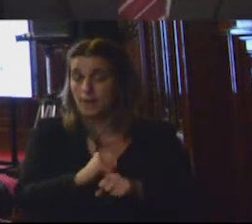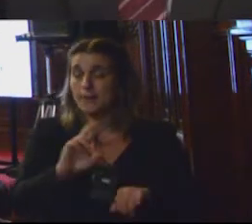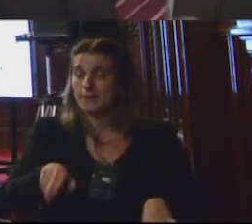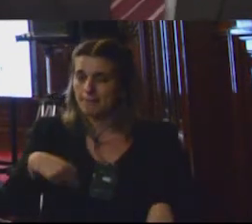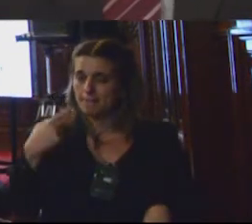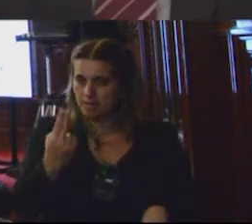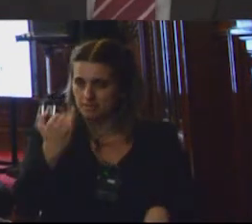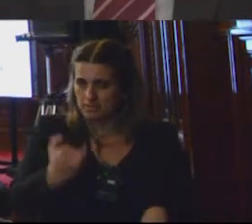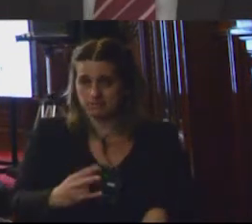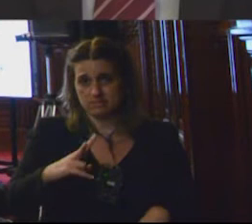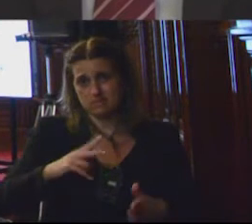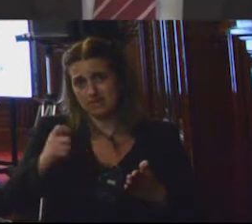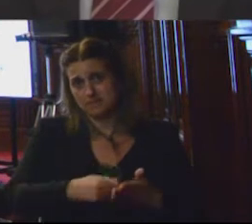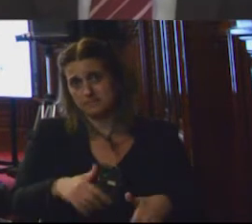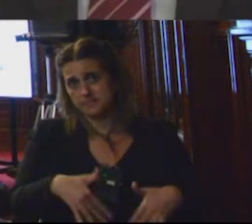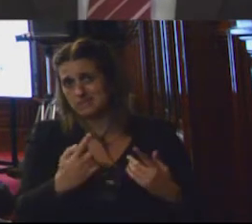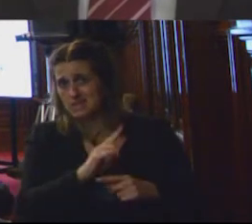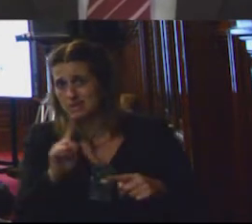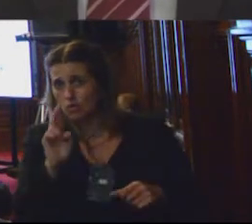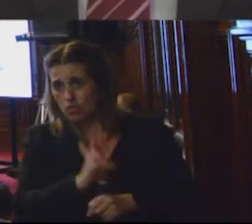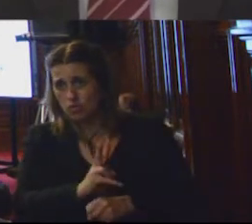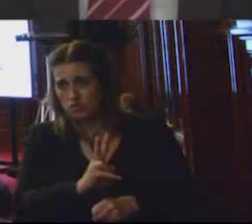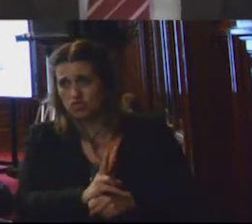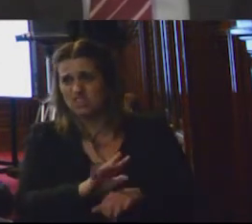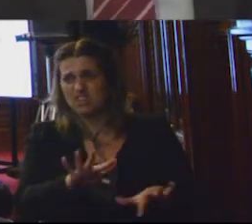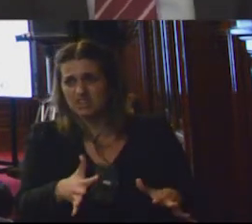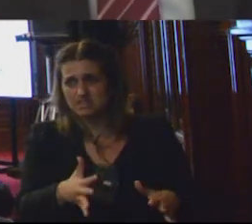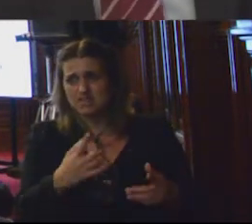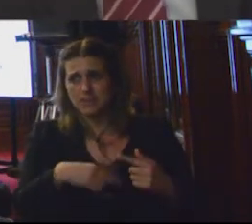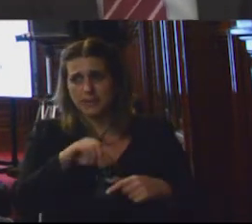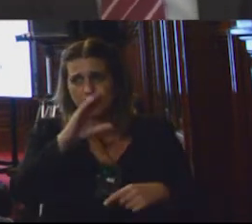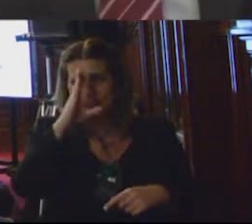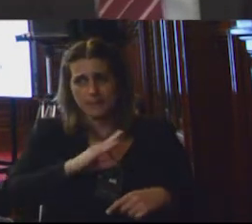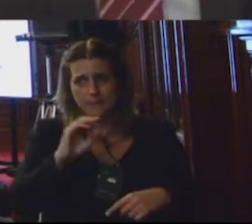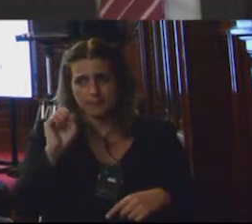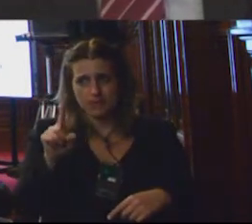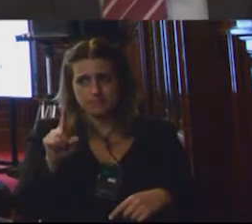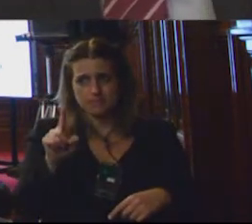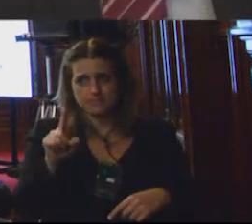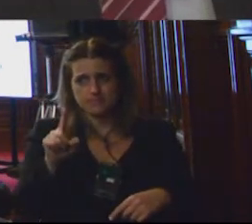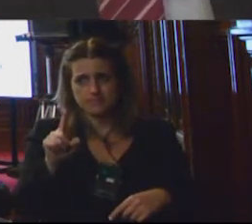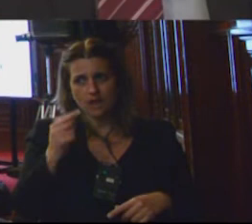terceirização irrestrita. Essa terceirização irrestrita em Brasil,